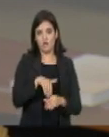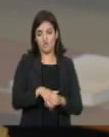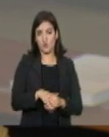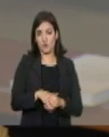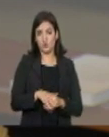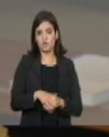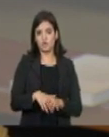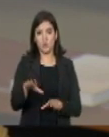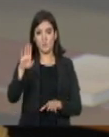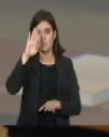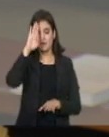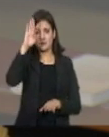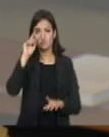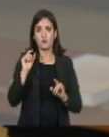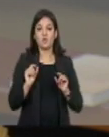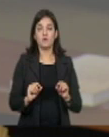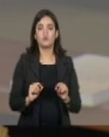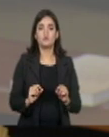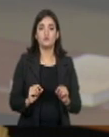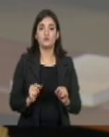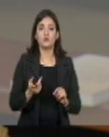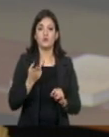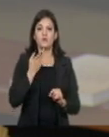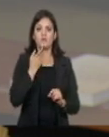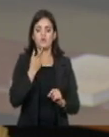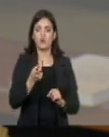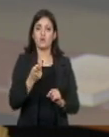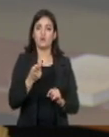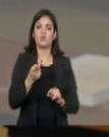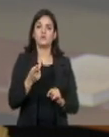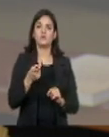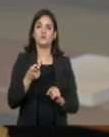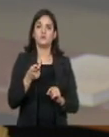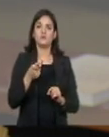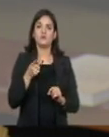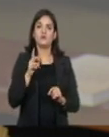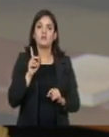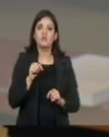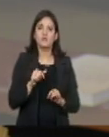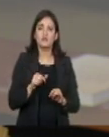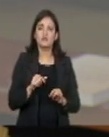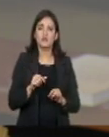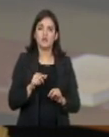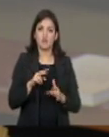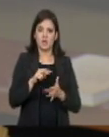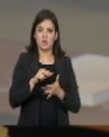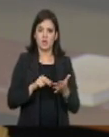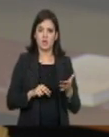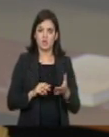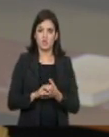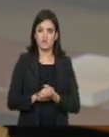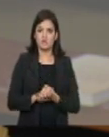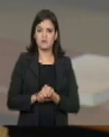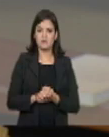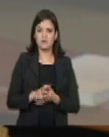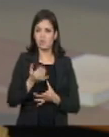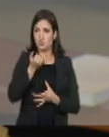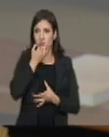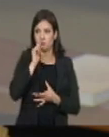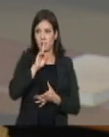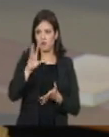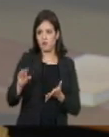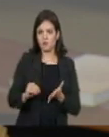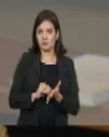colegiado, Sua Excelência indicou como consequência, e leio ipsis. Essa parte eu não subscrevo, a